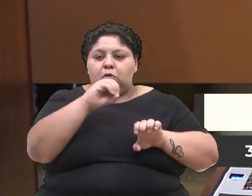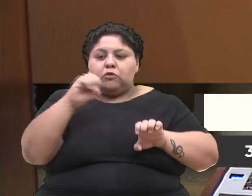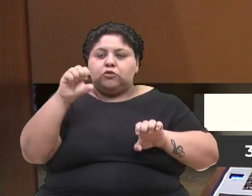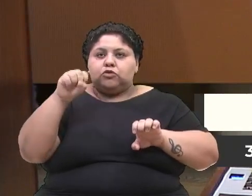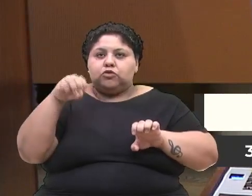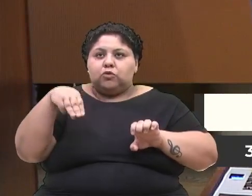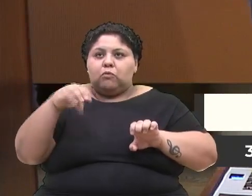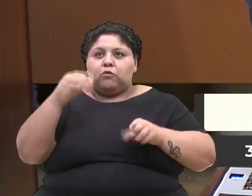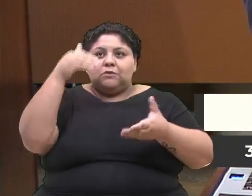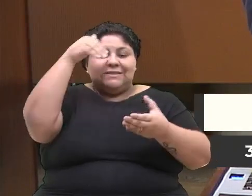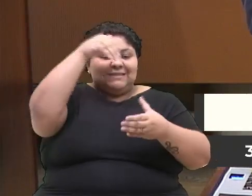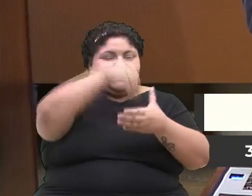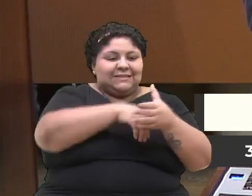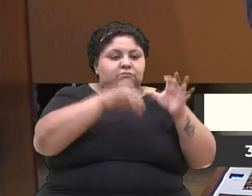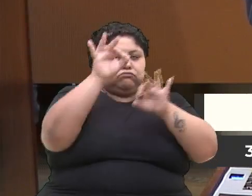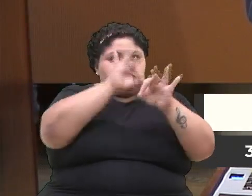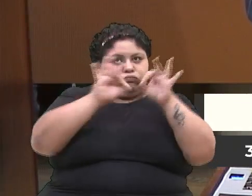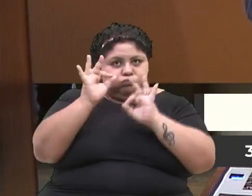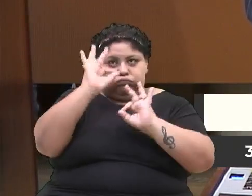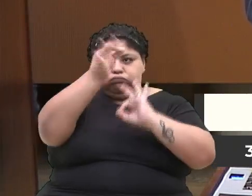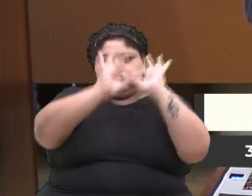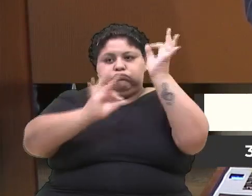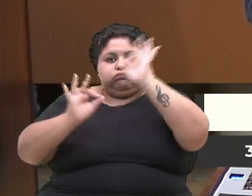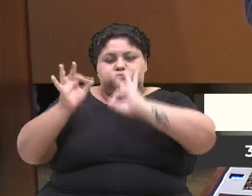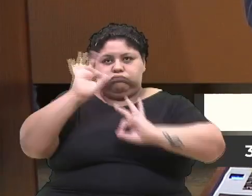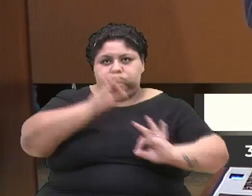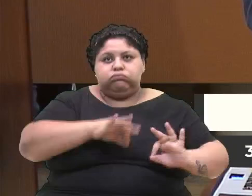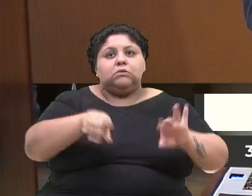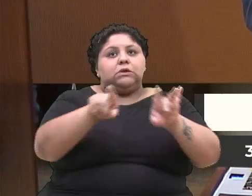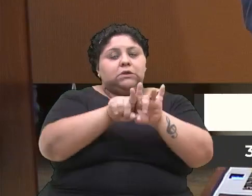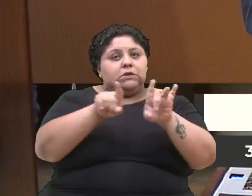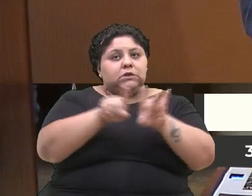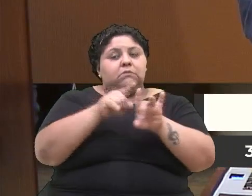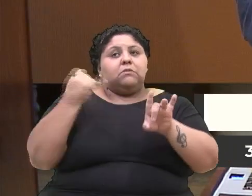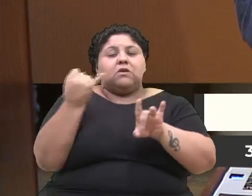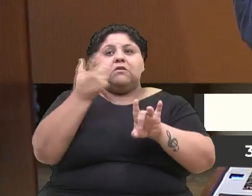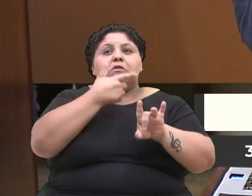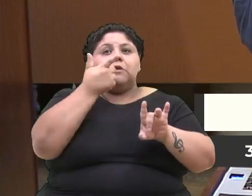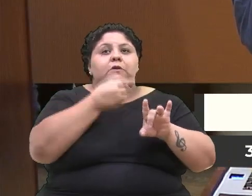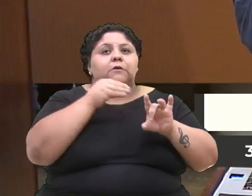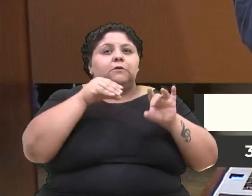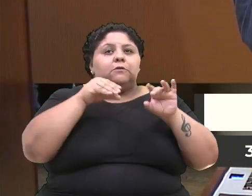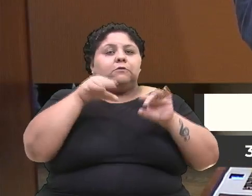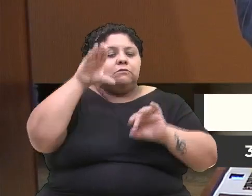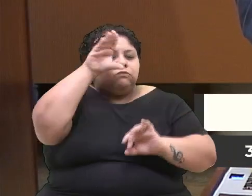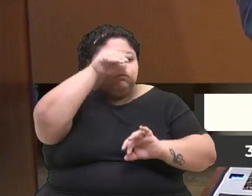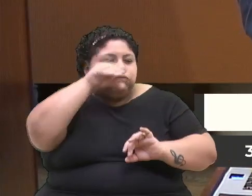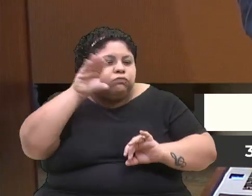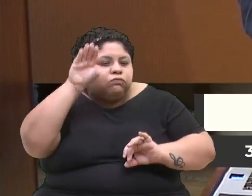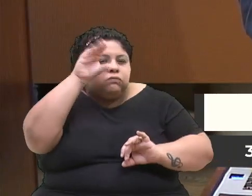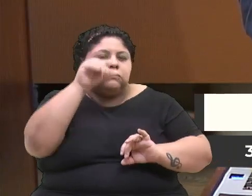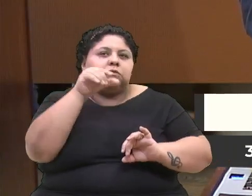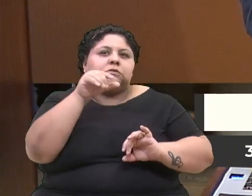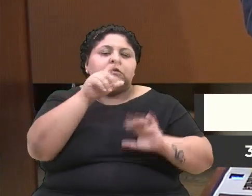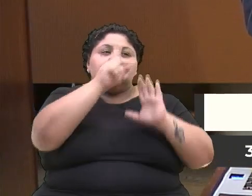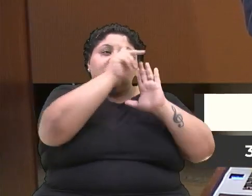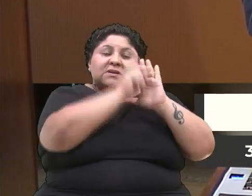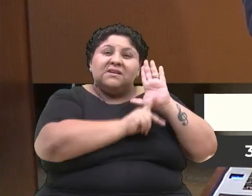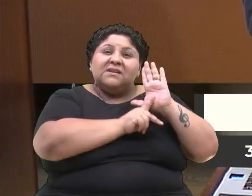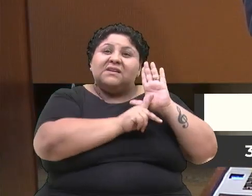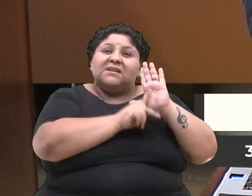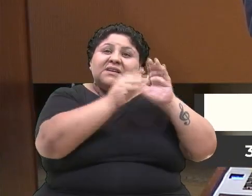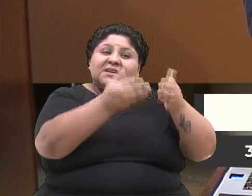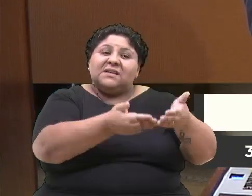Cabe registrar que, a ser analisada a matéria por esta Casa durante sua tramitação, o projeto